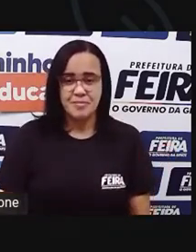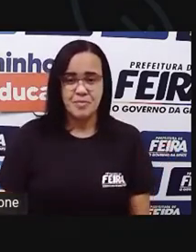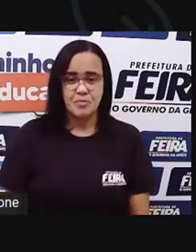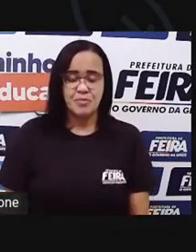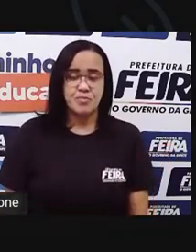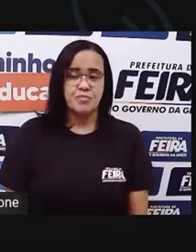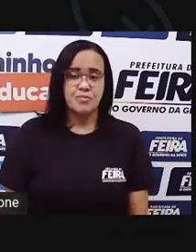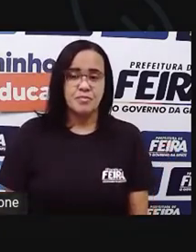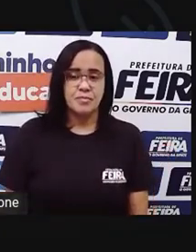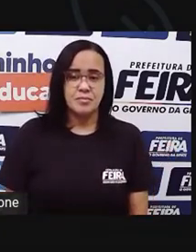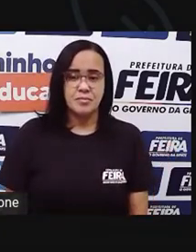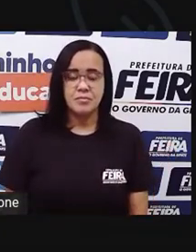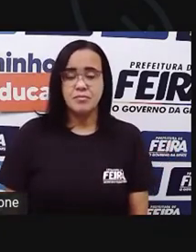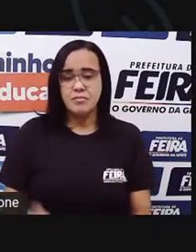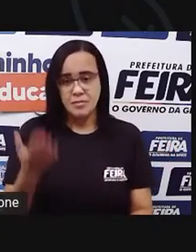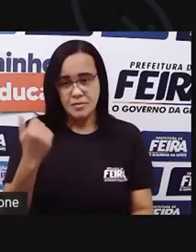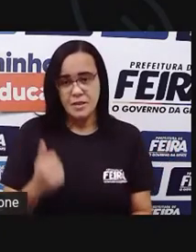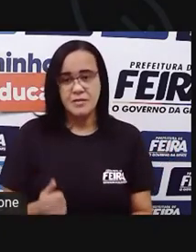Vamos lá.